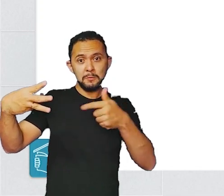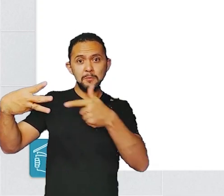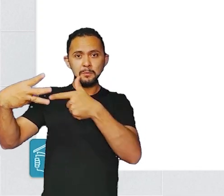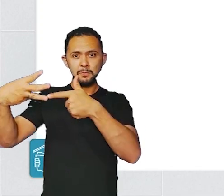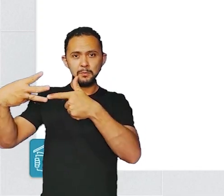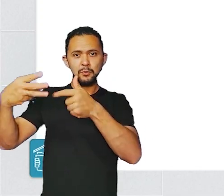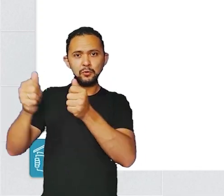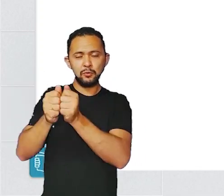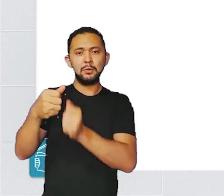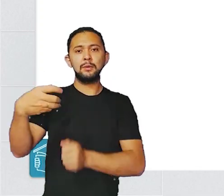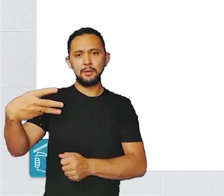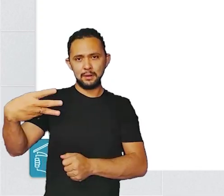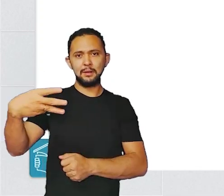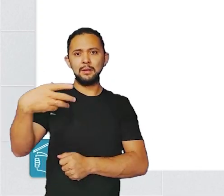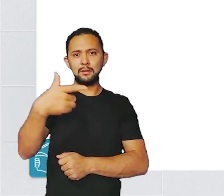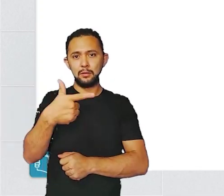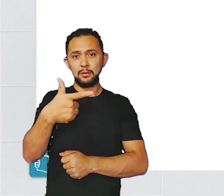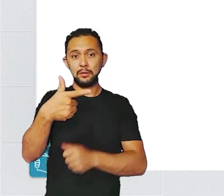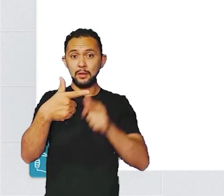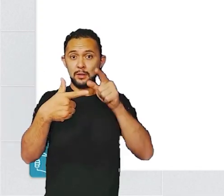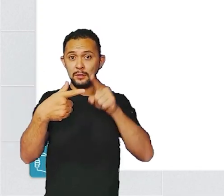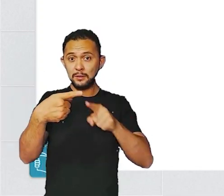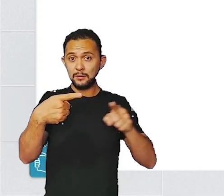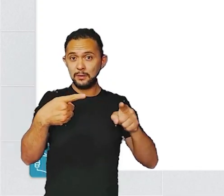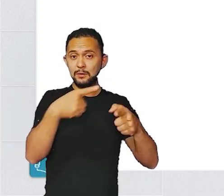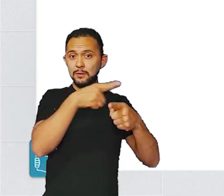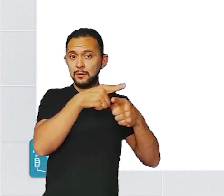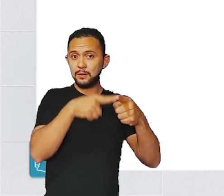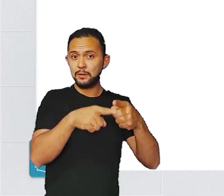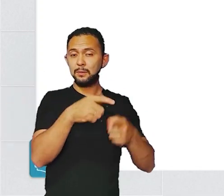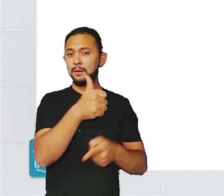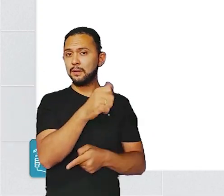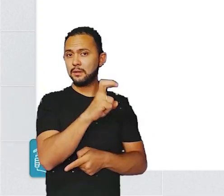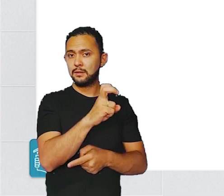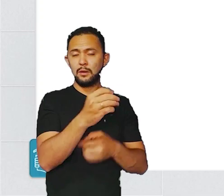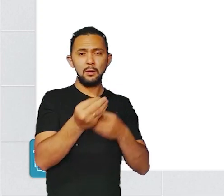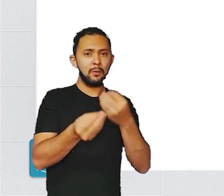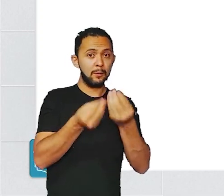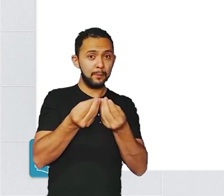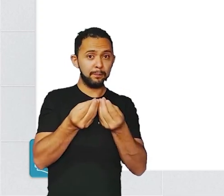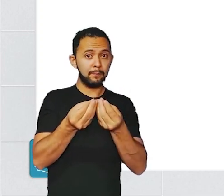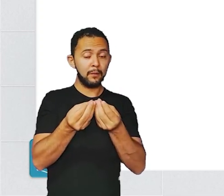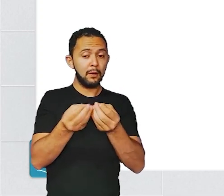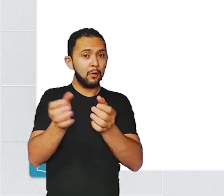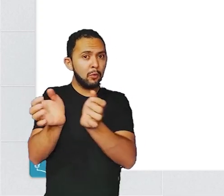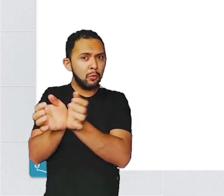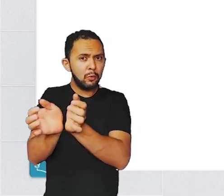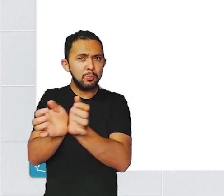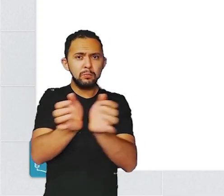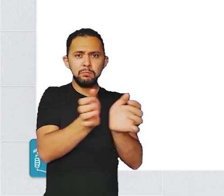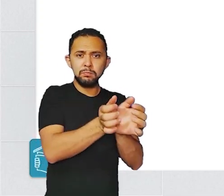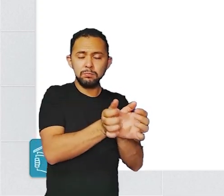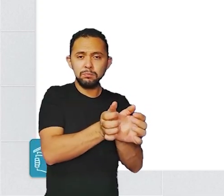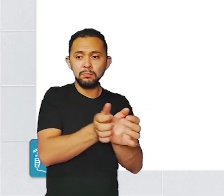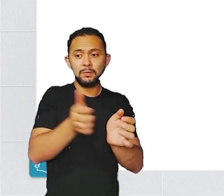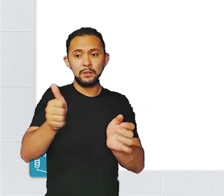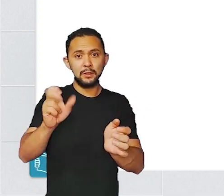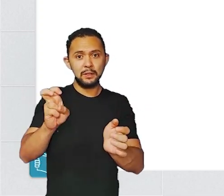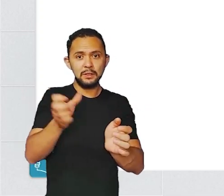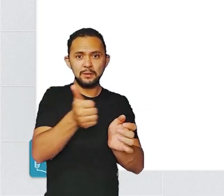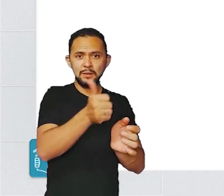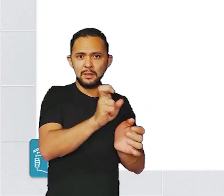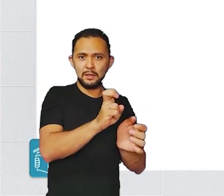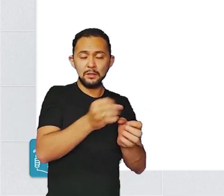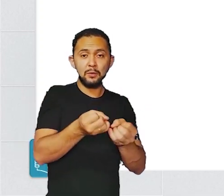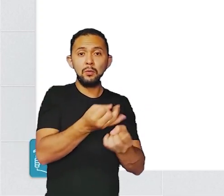32. 32 dividido para 15. Quantos grupos de 15 você consegue formar? Por exemplo, com 32 bolinhas. Você